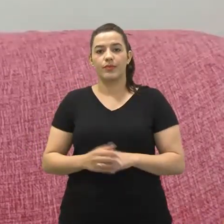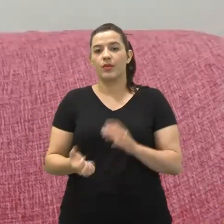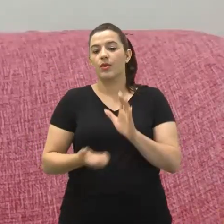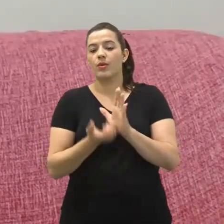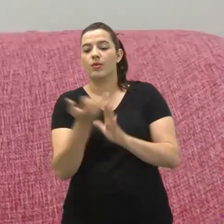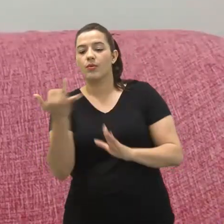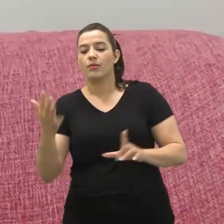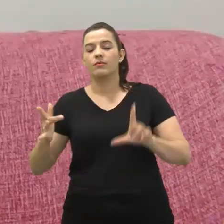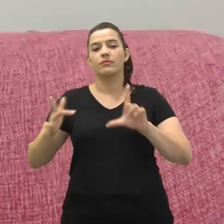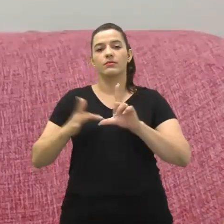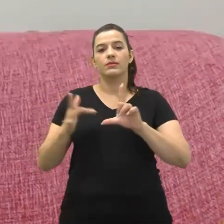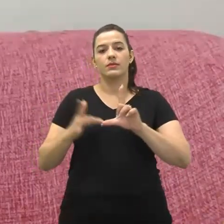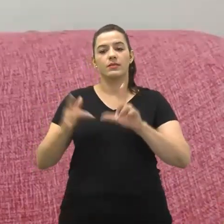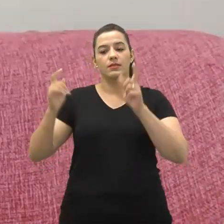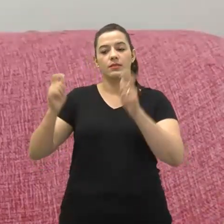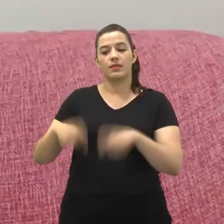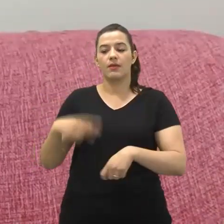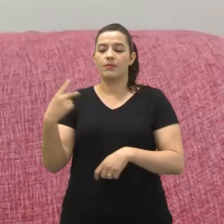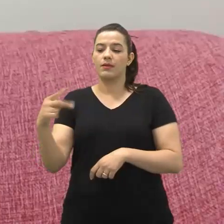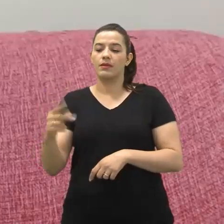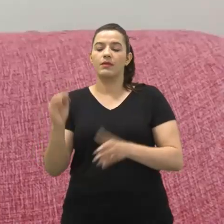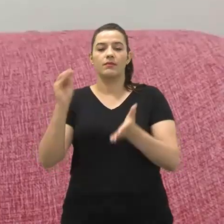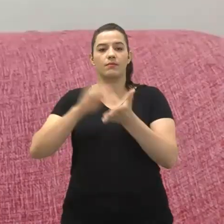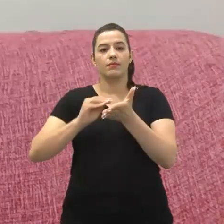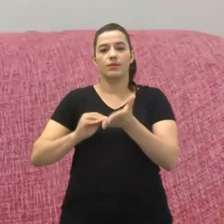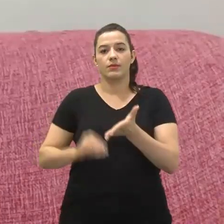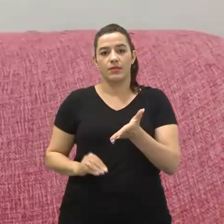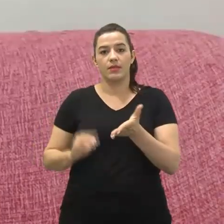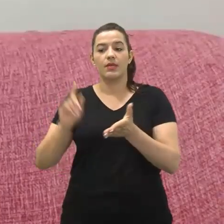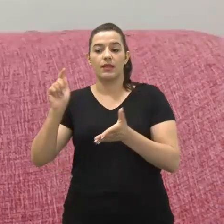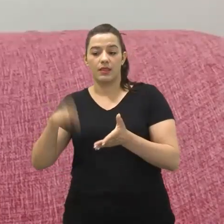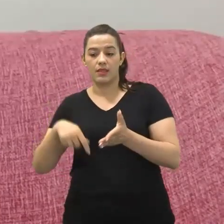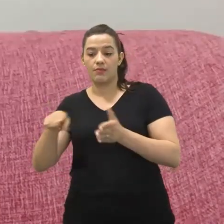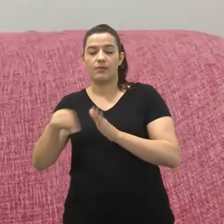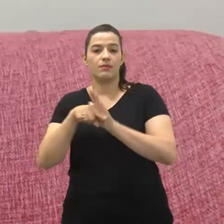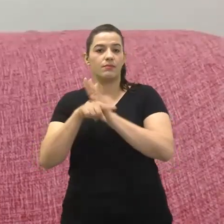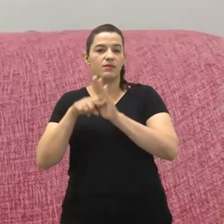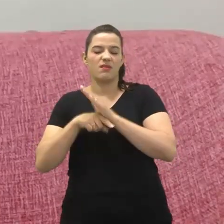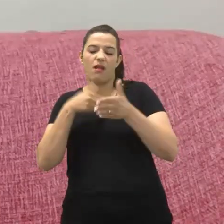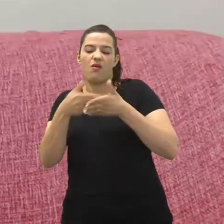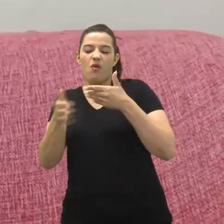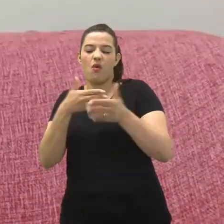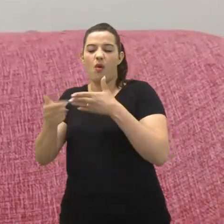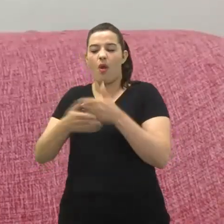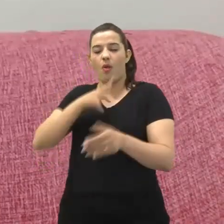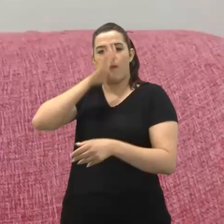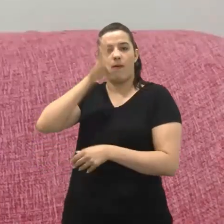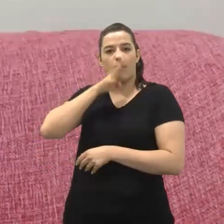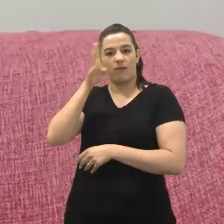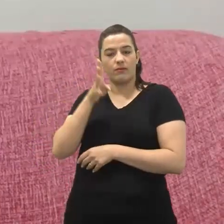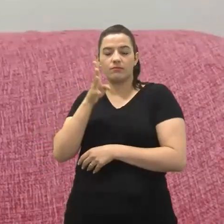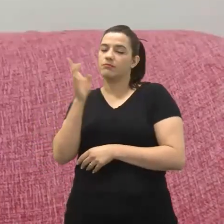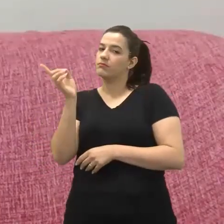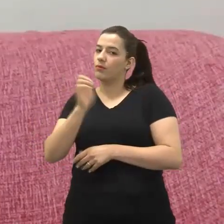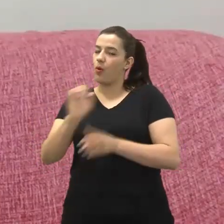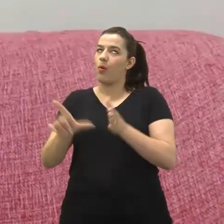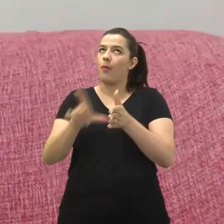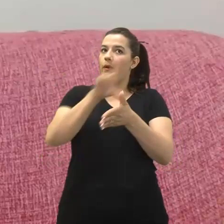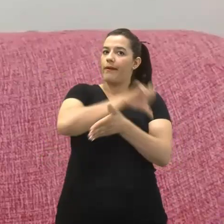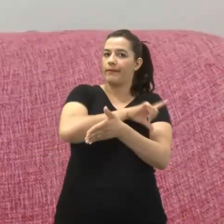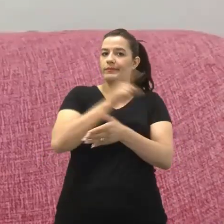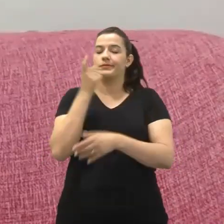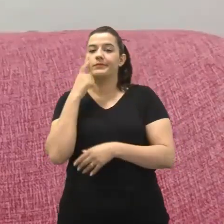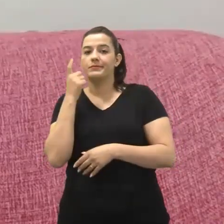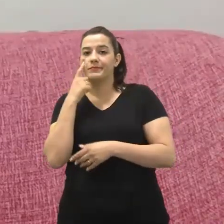os links que o aluno poderá colocar ele pode ter pesquisar qualquer coisa ou ele precisa se certificar antes de